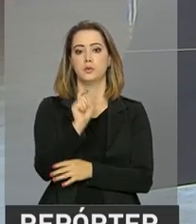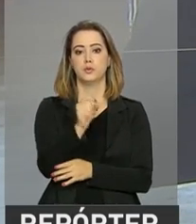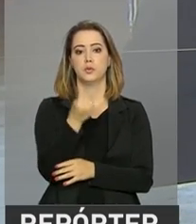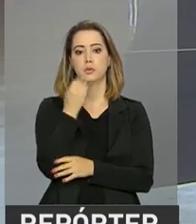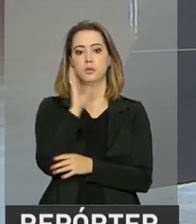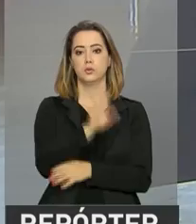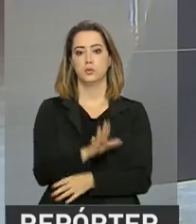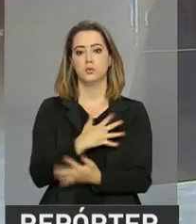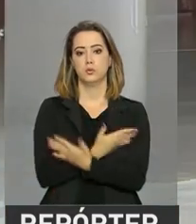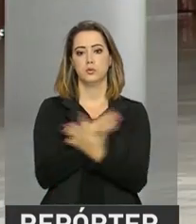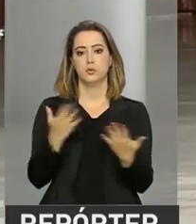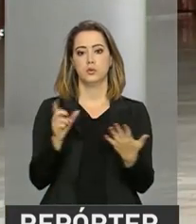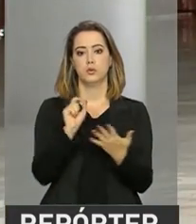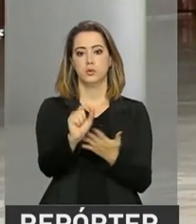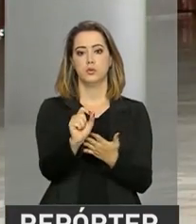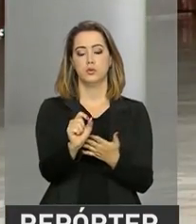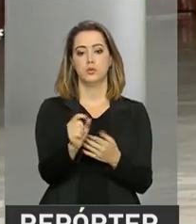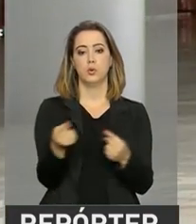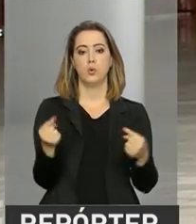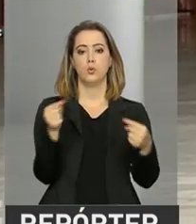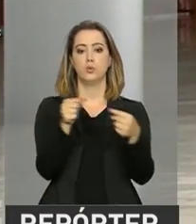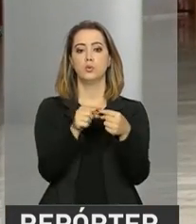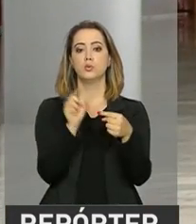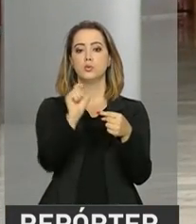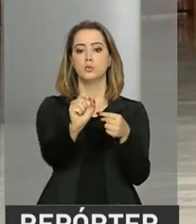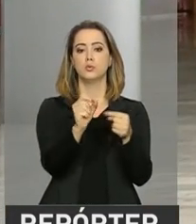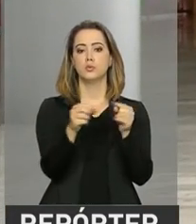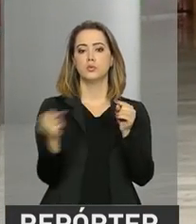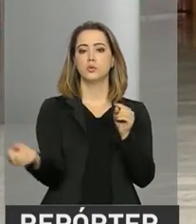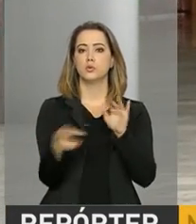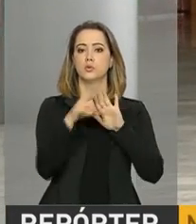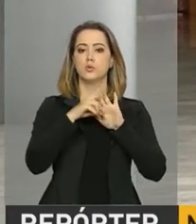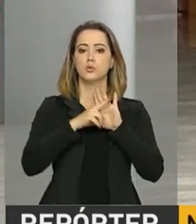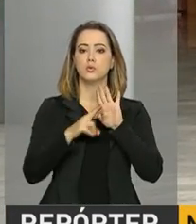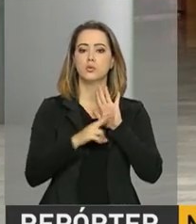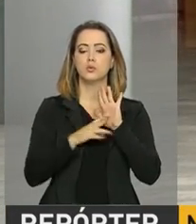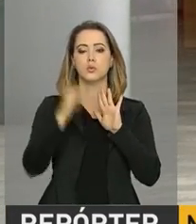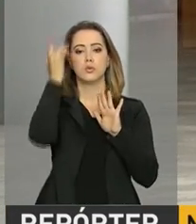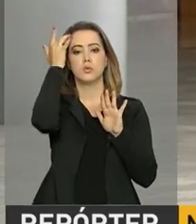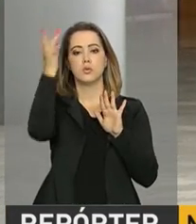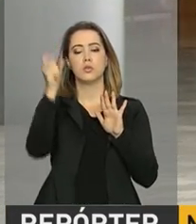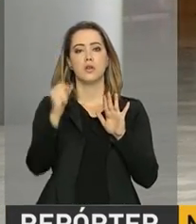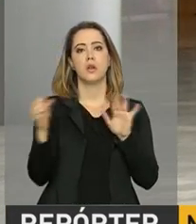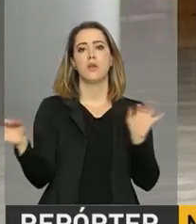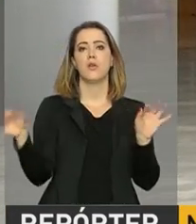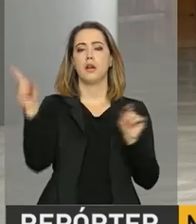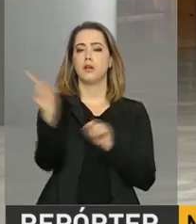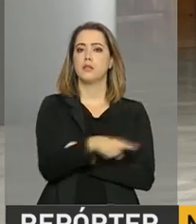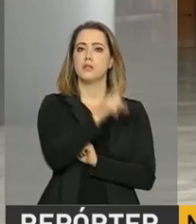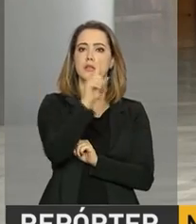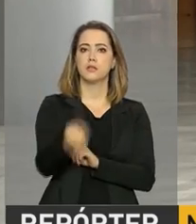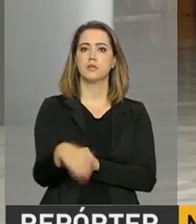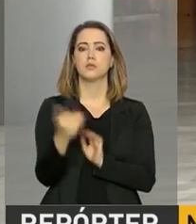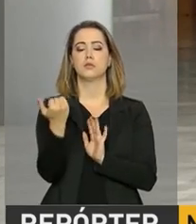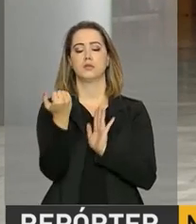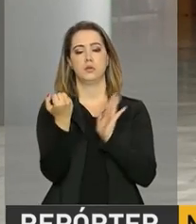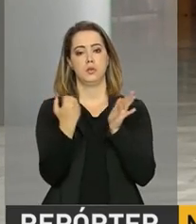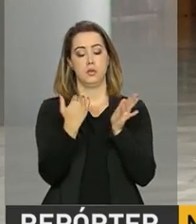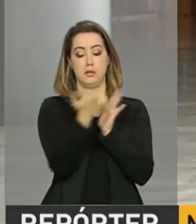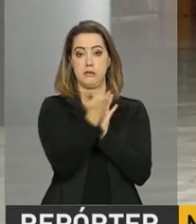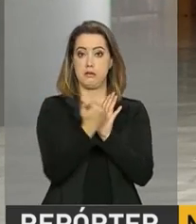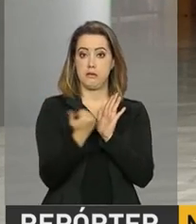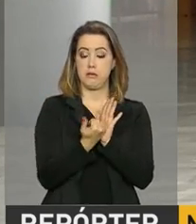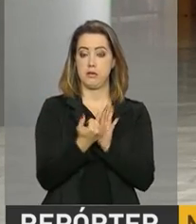Boa tarde a todos. O objetivo dessa resolução é facilitar o cancelamento de planos de saúde por parte